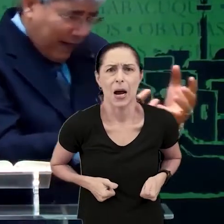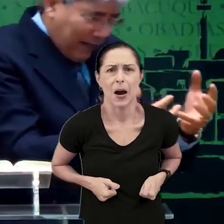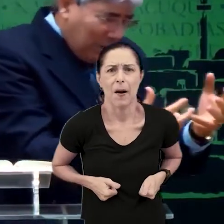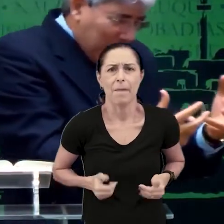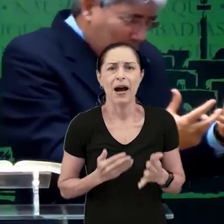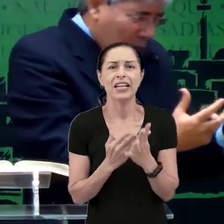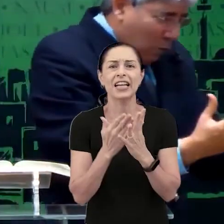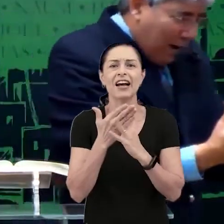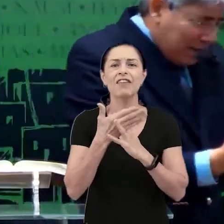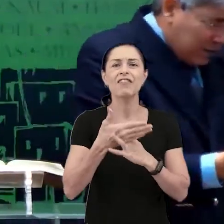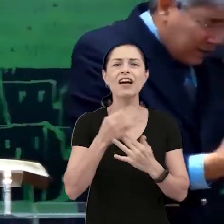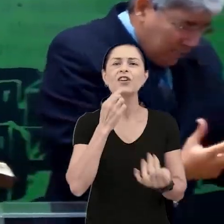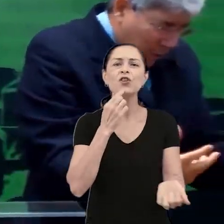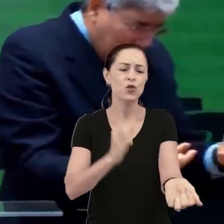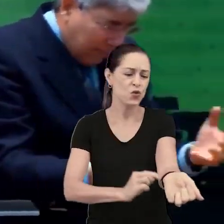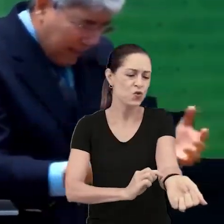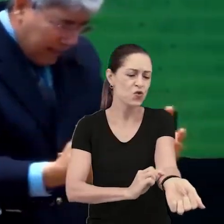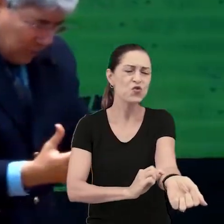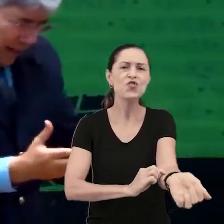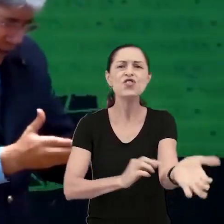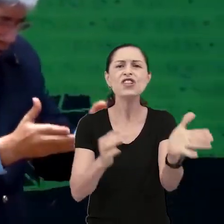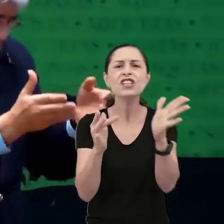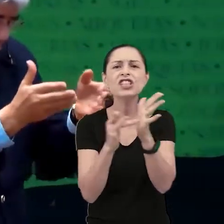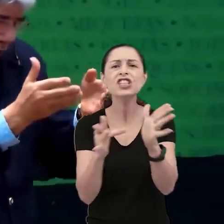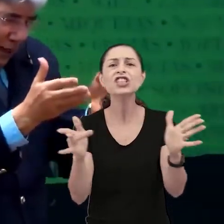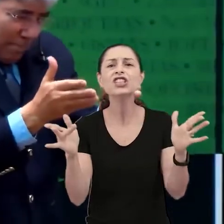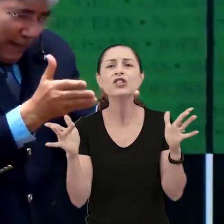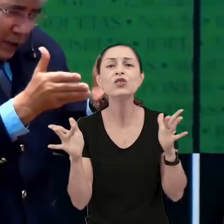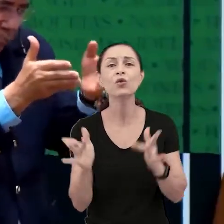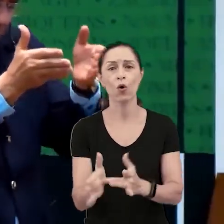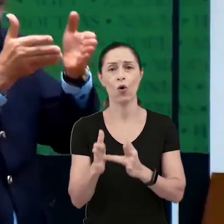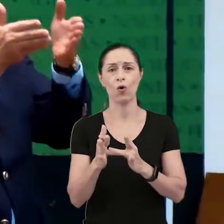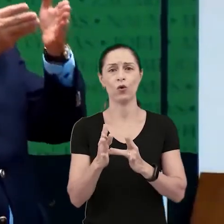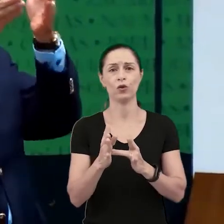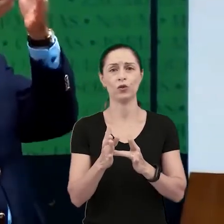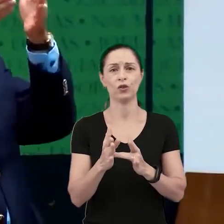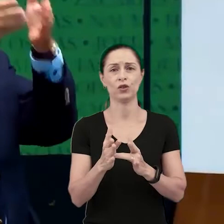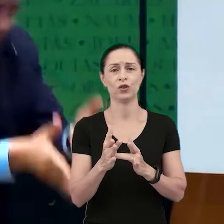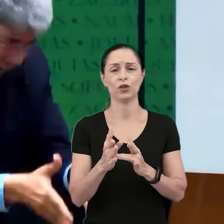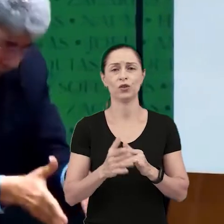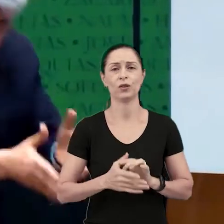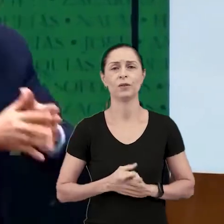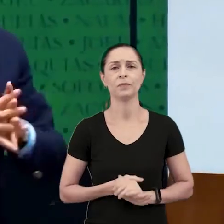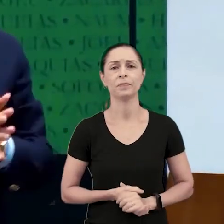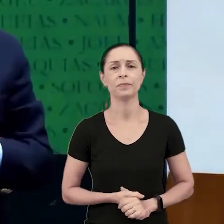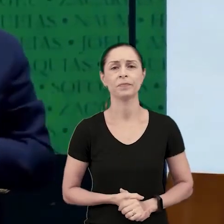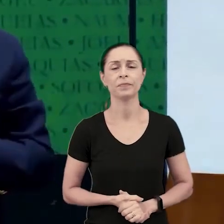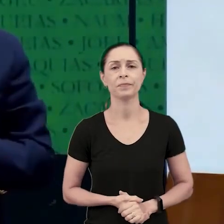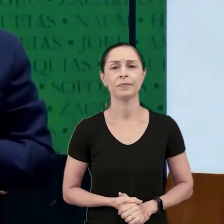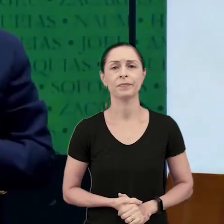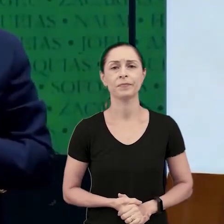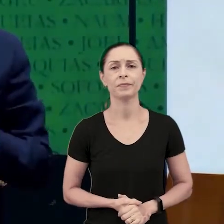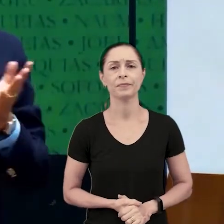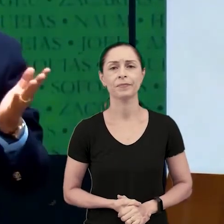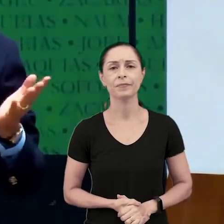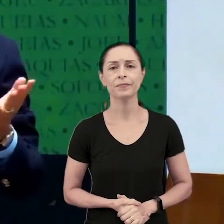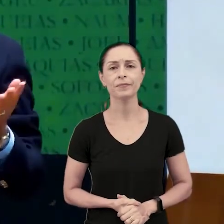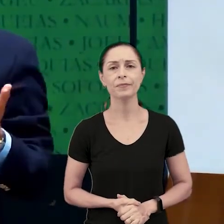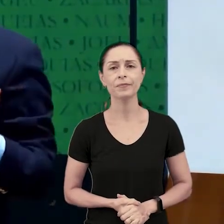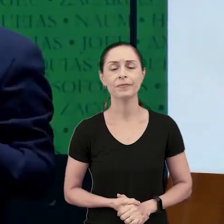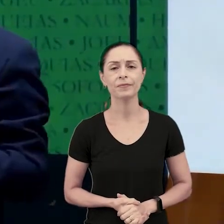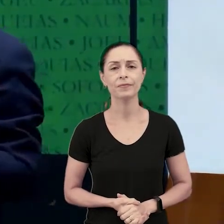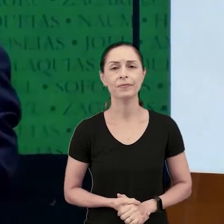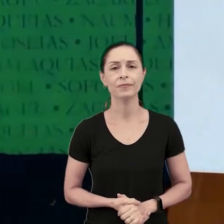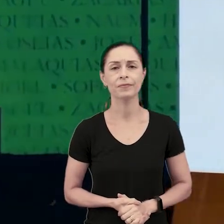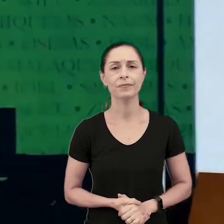o nosso pecado numa linguagem simbólica belíssima e o joga nas profundezas do mar. E Corre Tembum